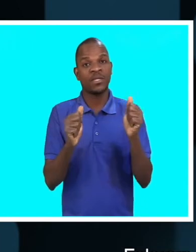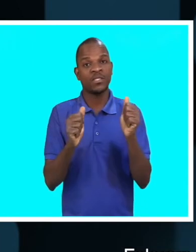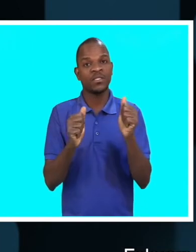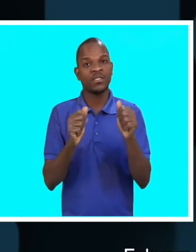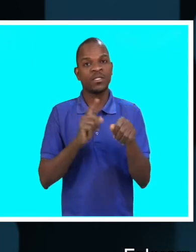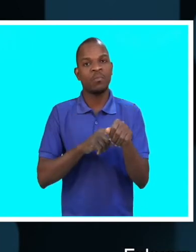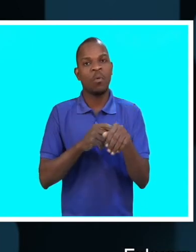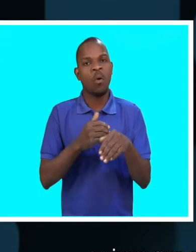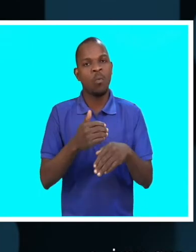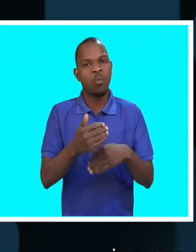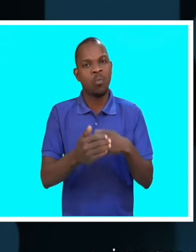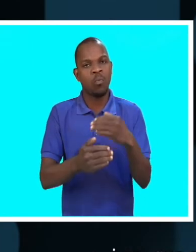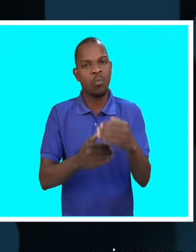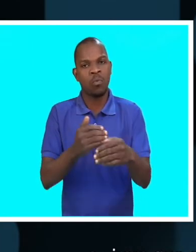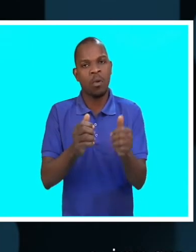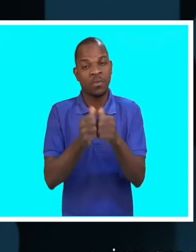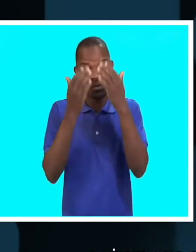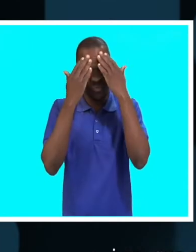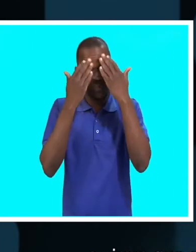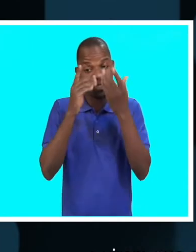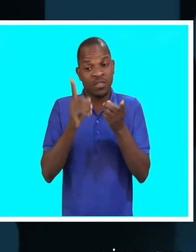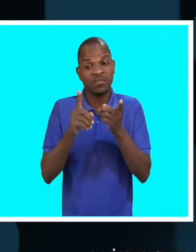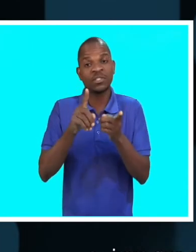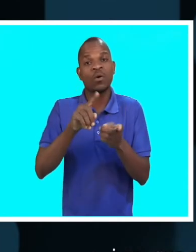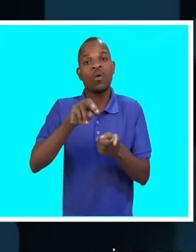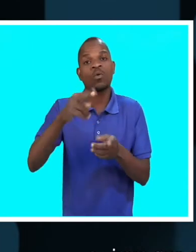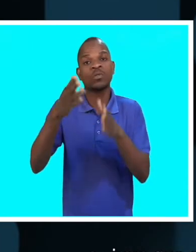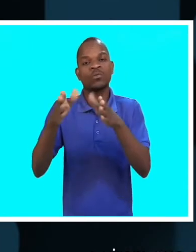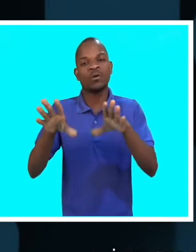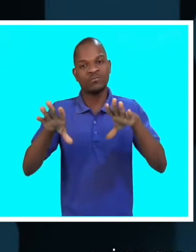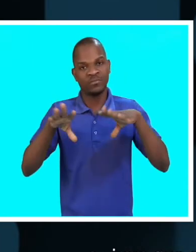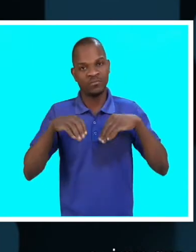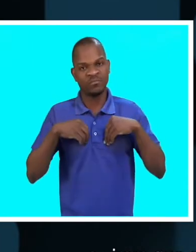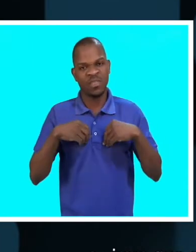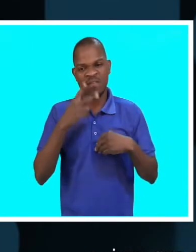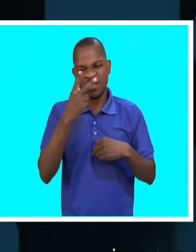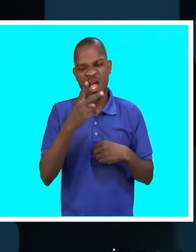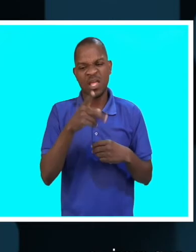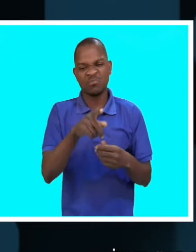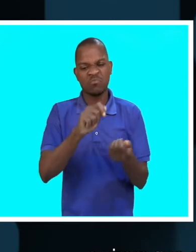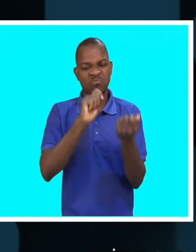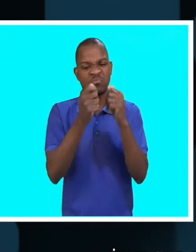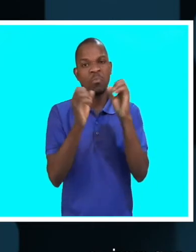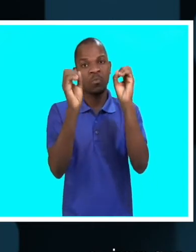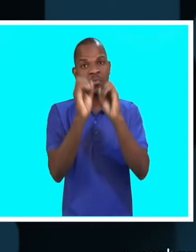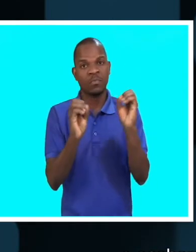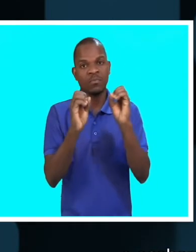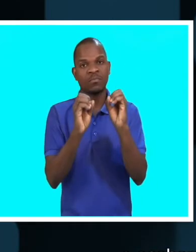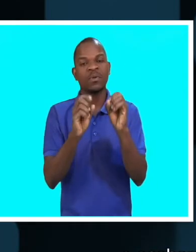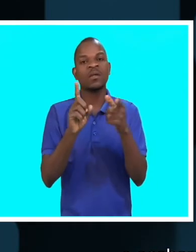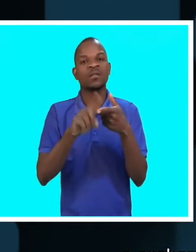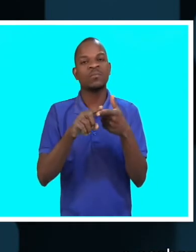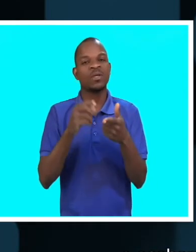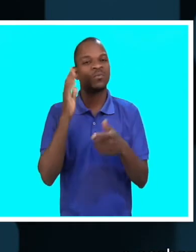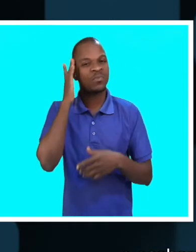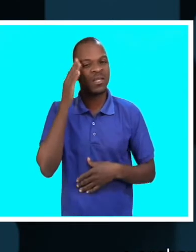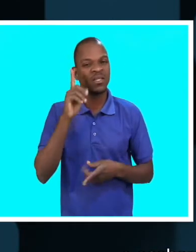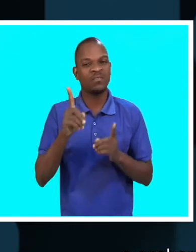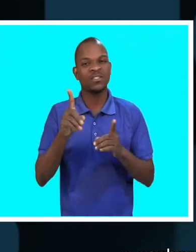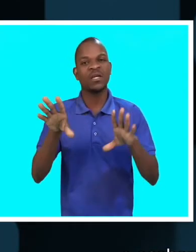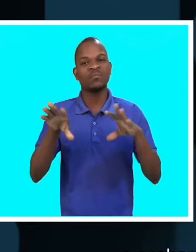sei se acabaram se habituando. Viram que não estou a mudar de ideia. Então eu acho que acabaram se habituando, acabaram se